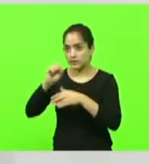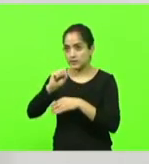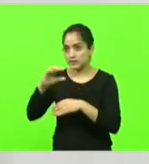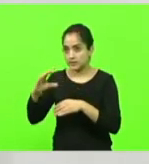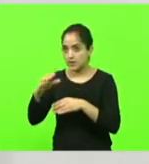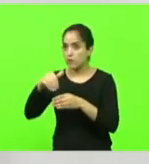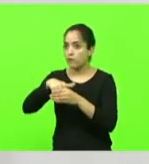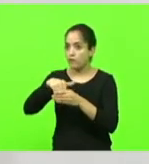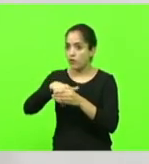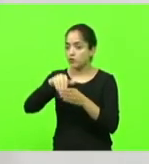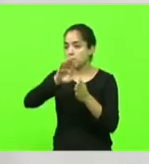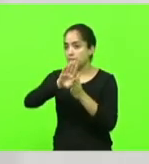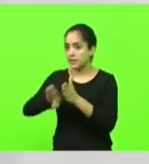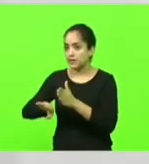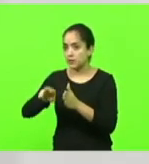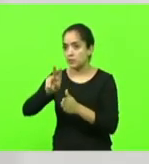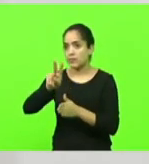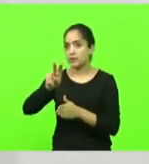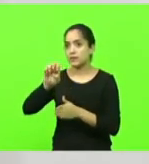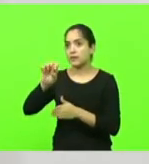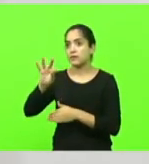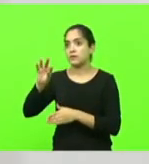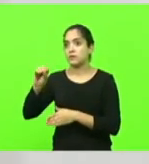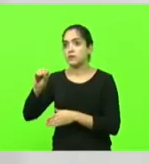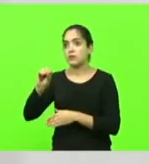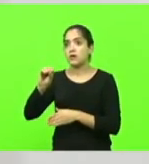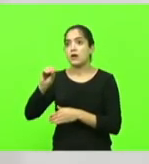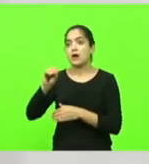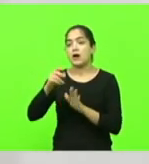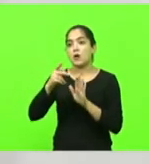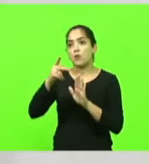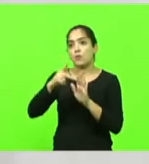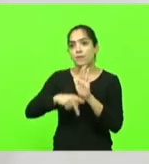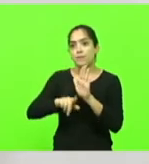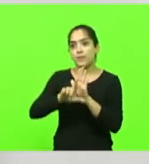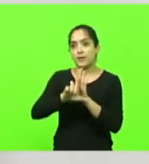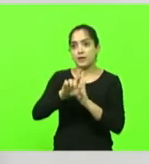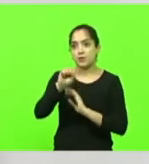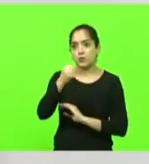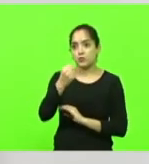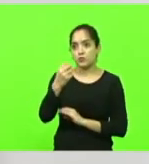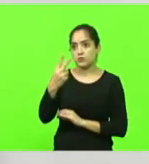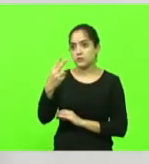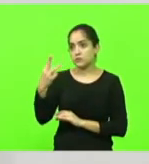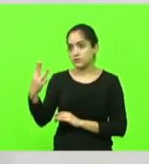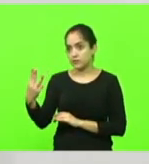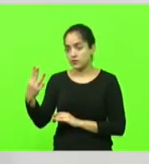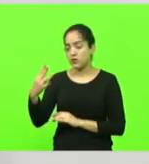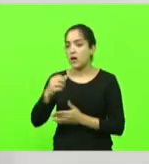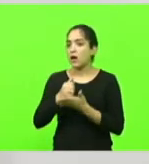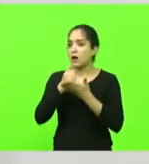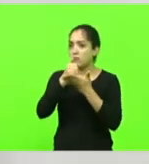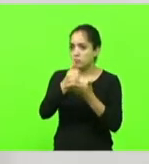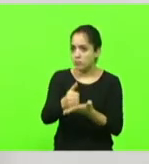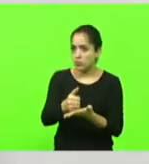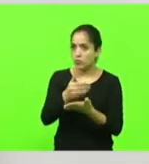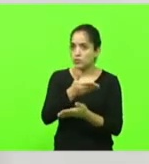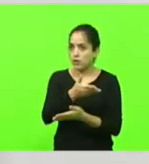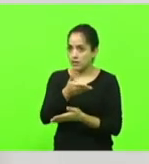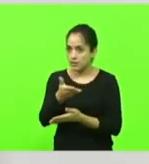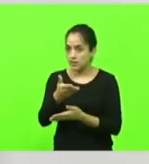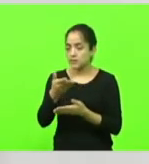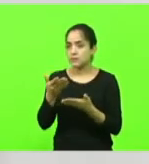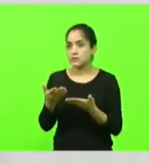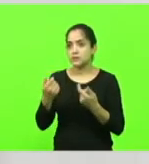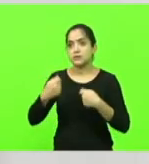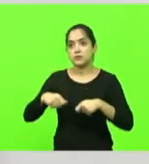pela derrubada do veto ao PL 823 para que esse projeto garanta apoio aos agricultores familiares que